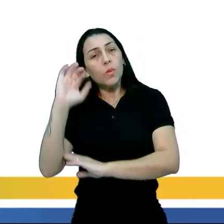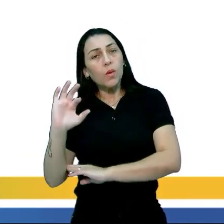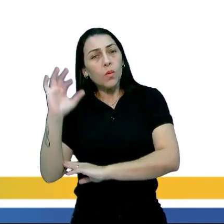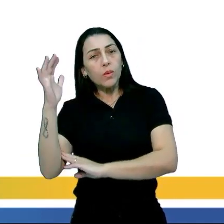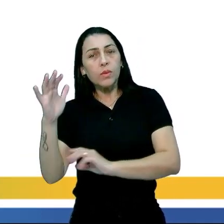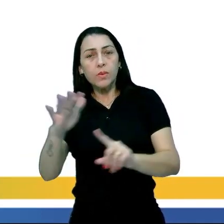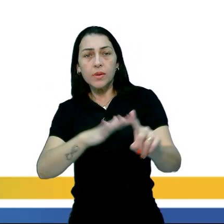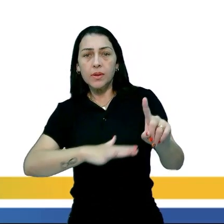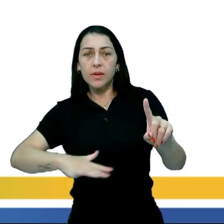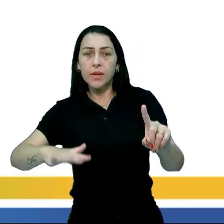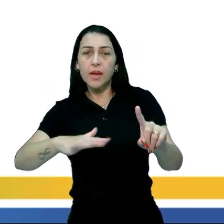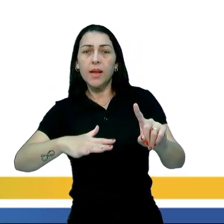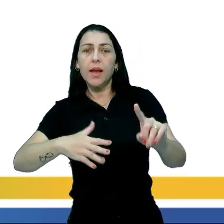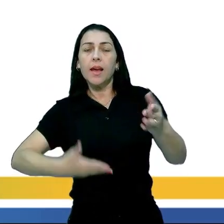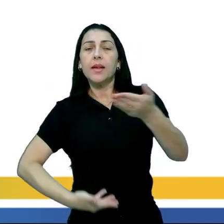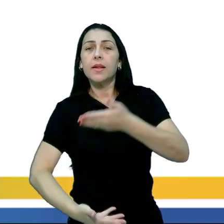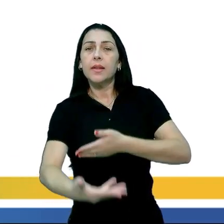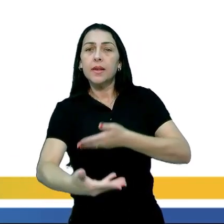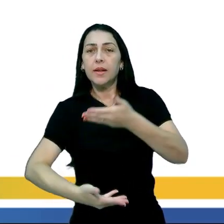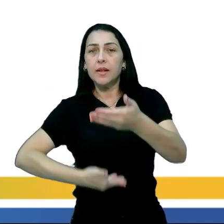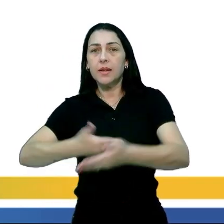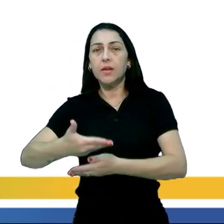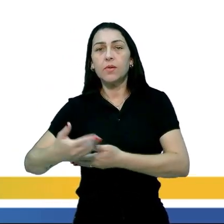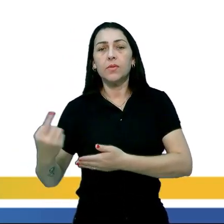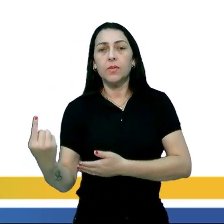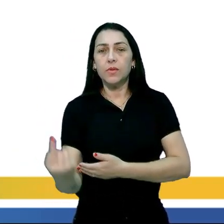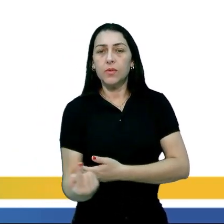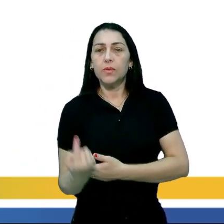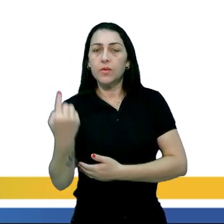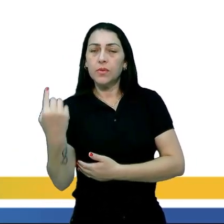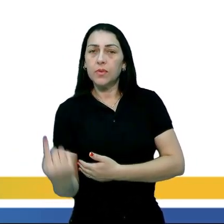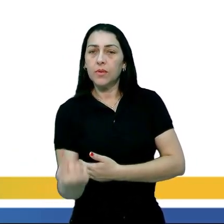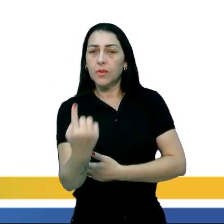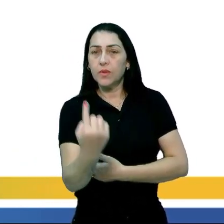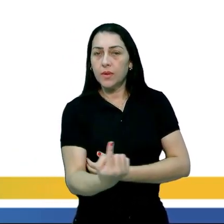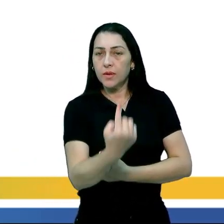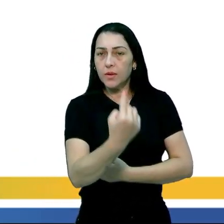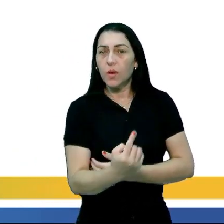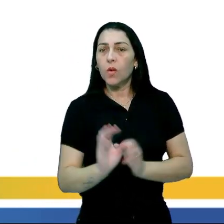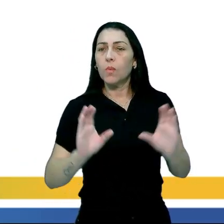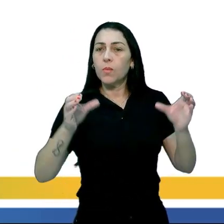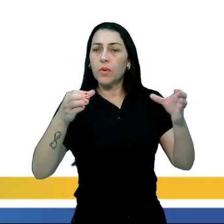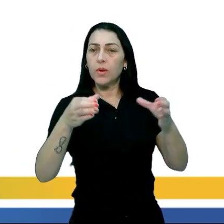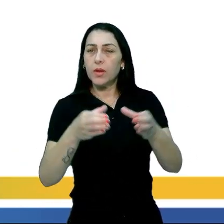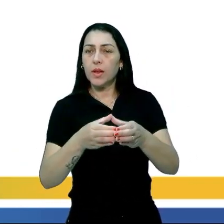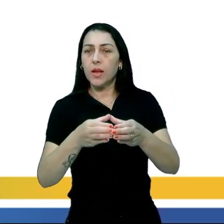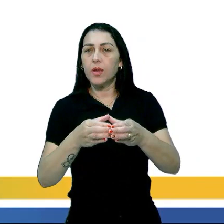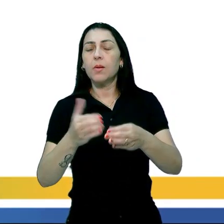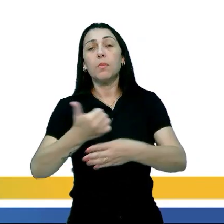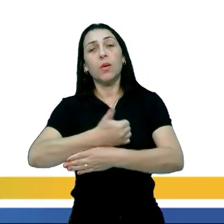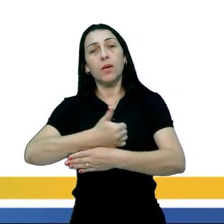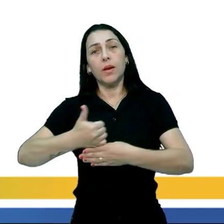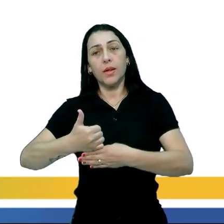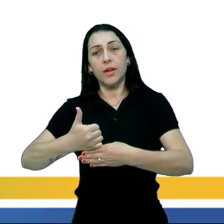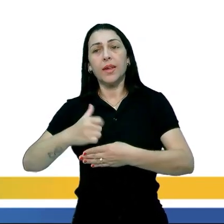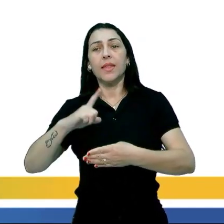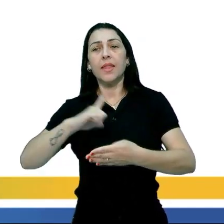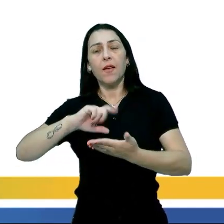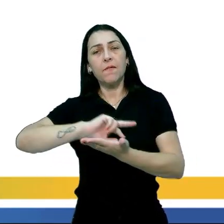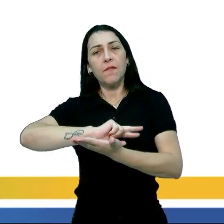fato social é a integração dos indivíduos em uma comunidade moral